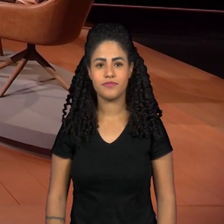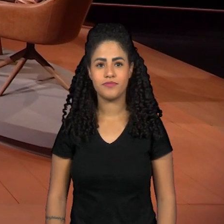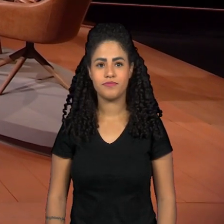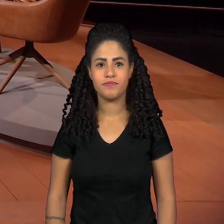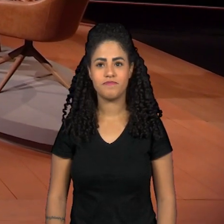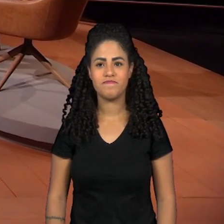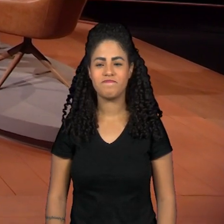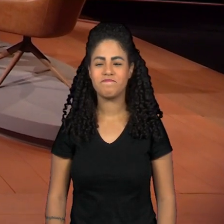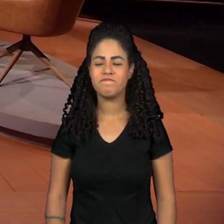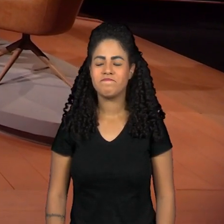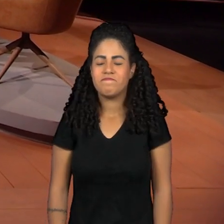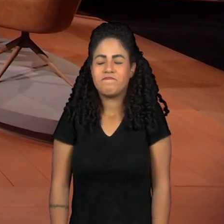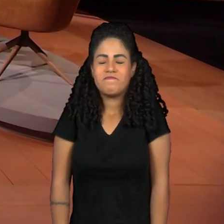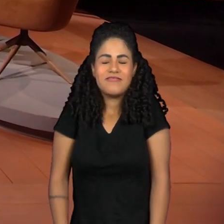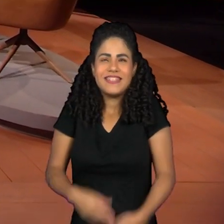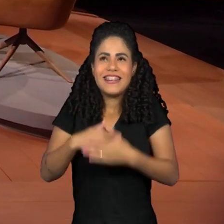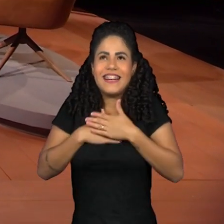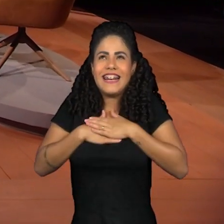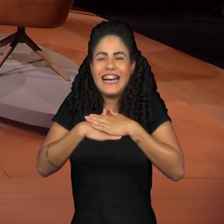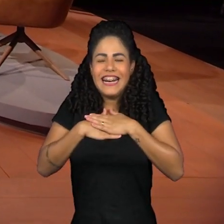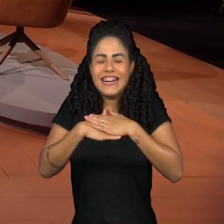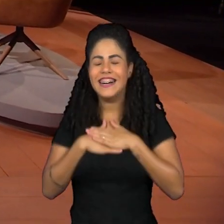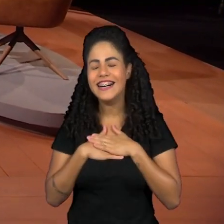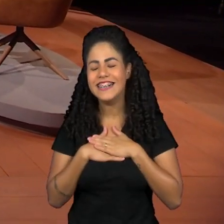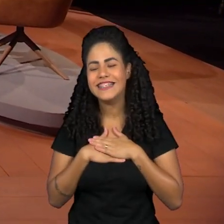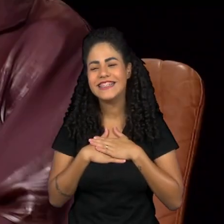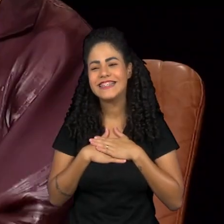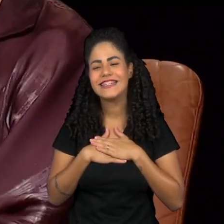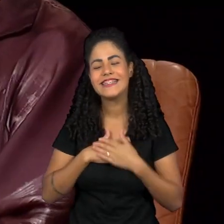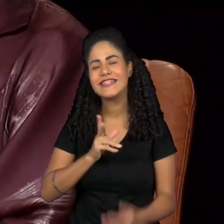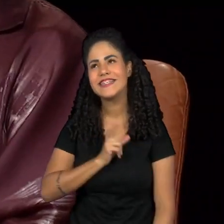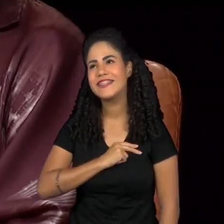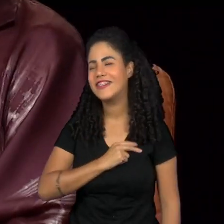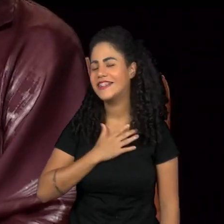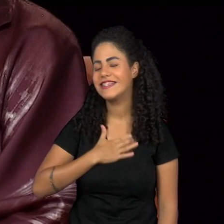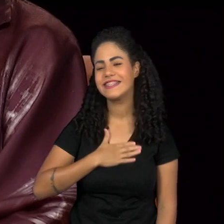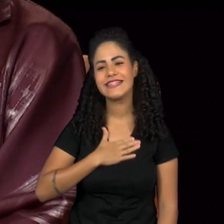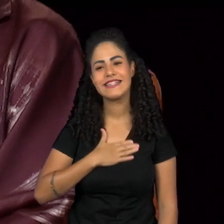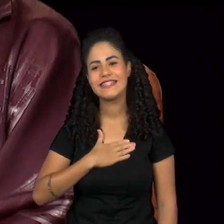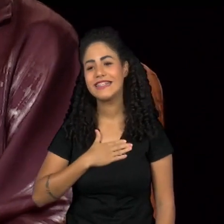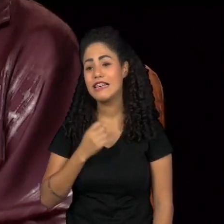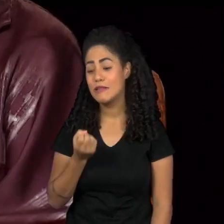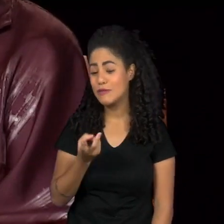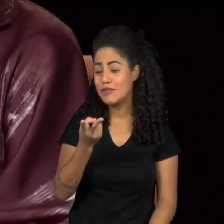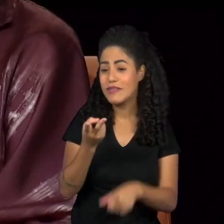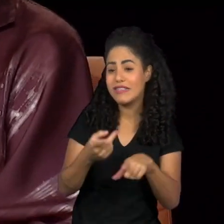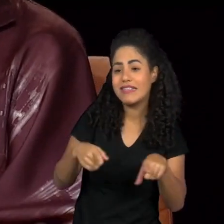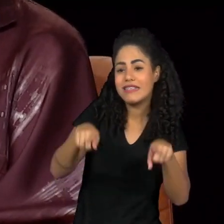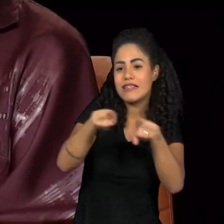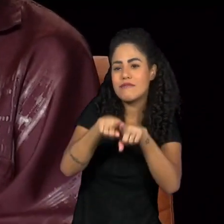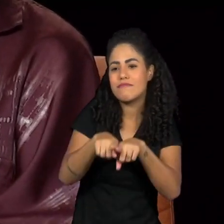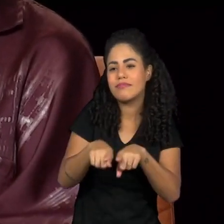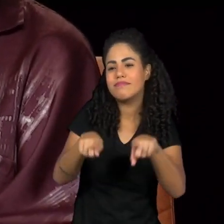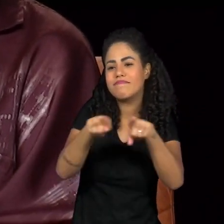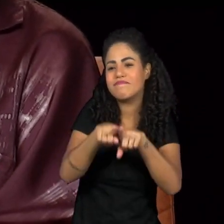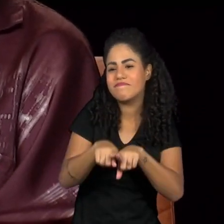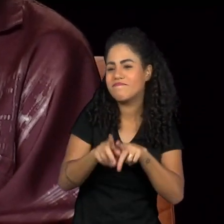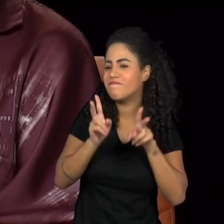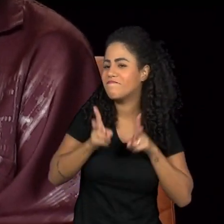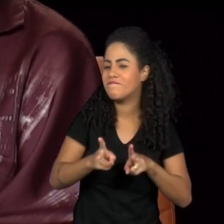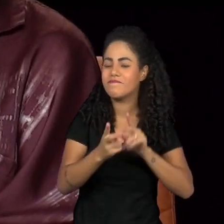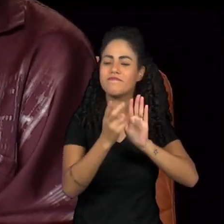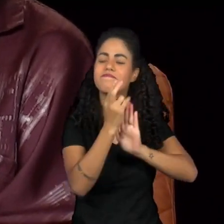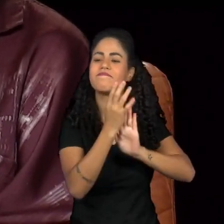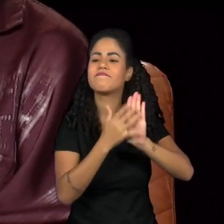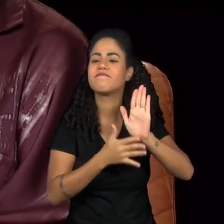Ai, que delícia, gente. A Leila, Roberto, parceiro, né? Desde Um Céu de Estrelas, ele é